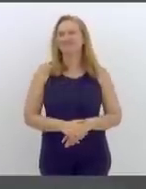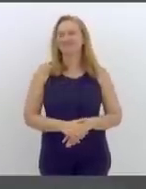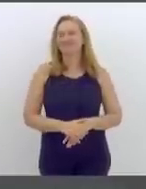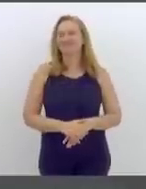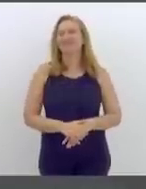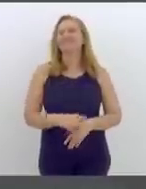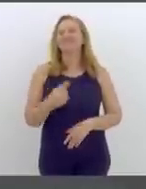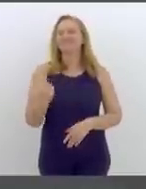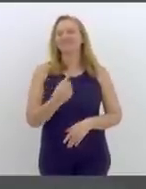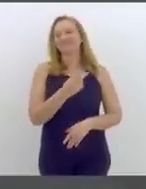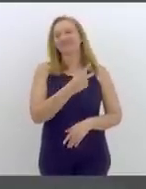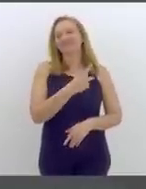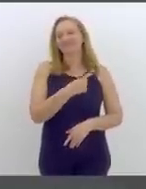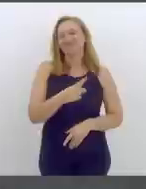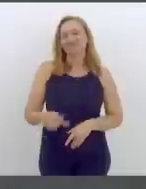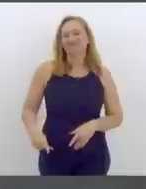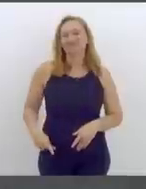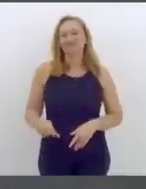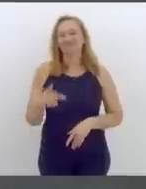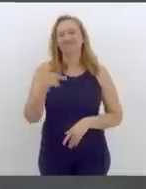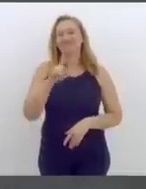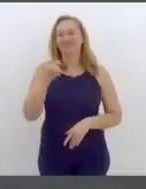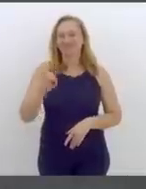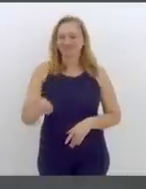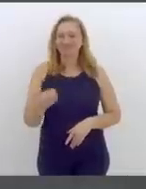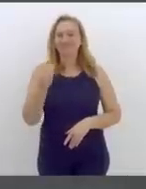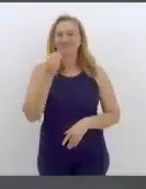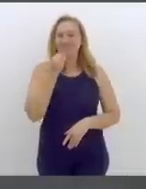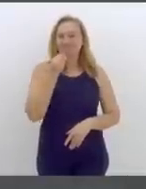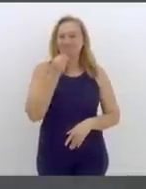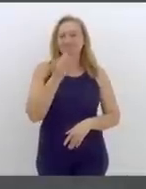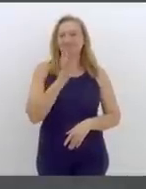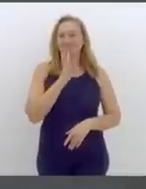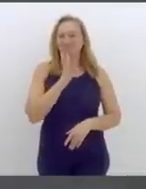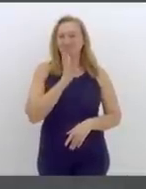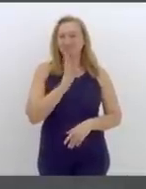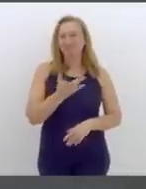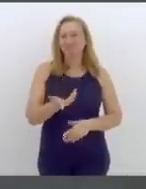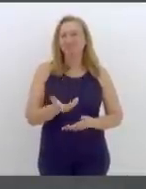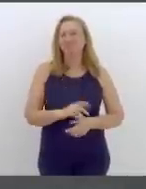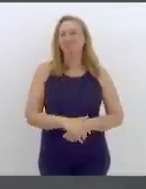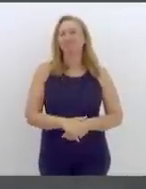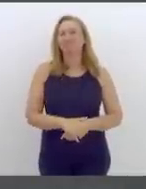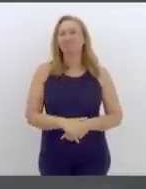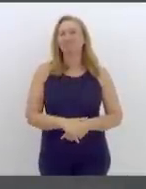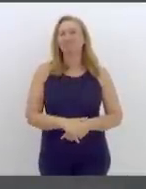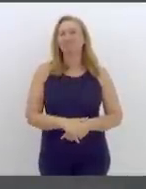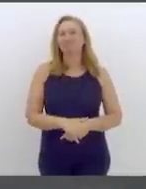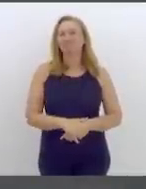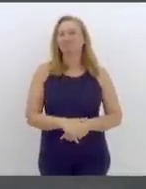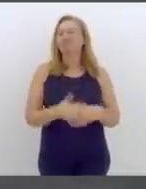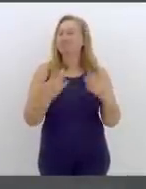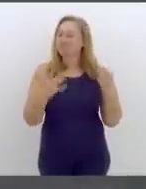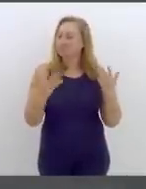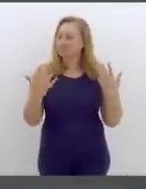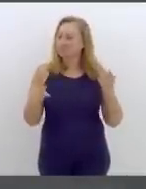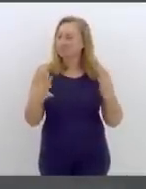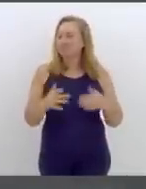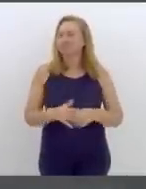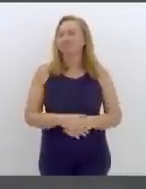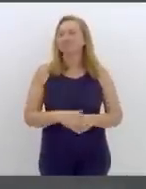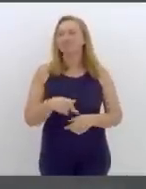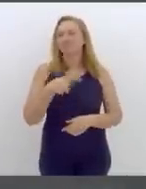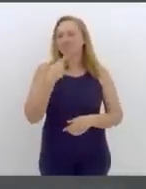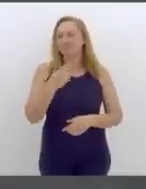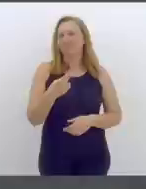nosso Presidente Marcelo Dino que eu tive a oportunidade de conhecê-lo Aí Tempo pretérito complementando as